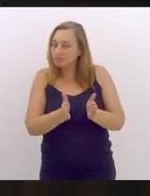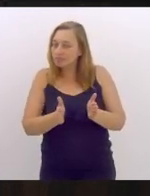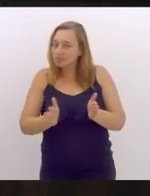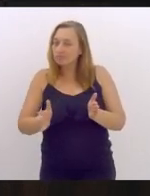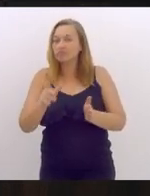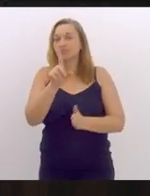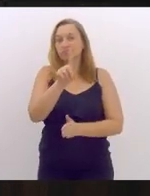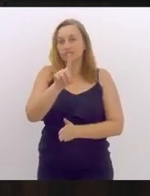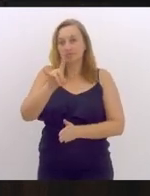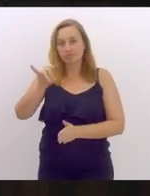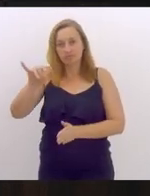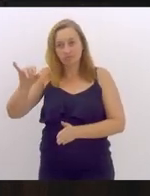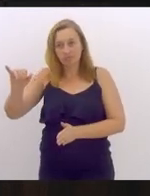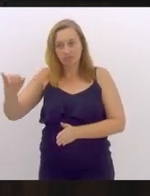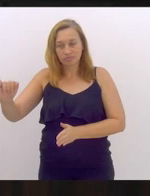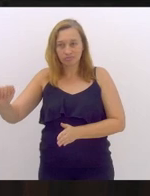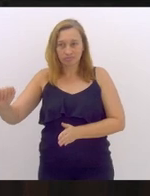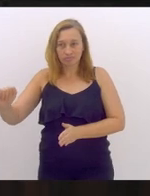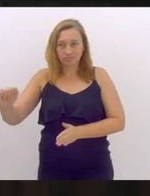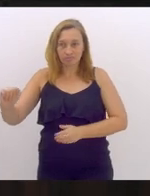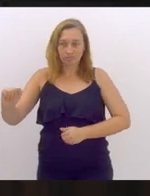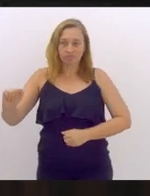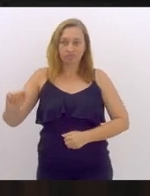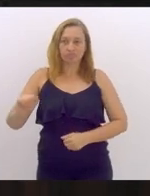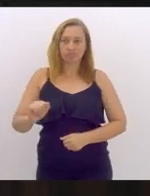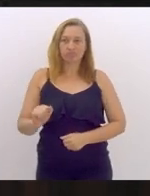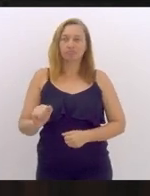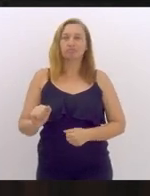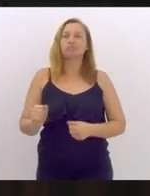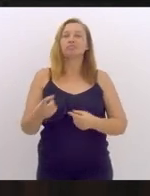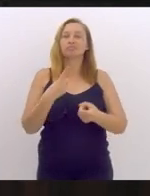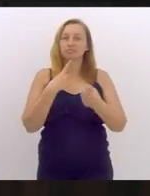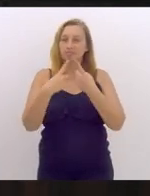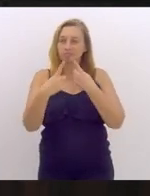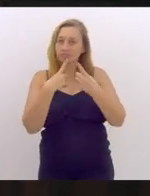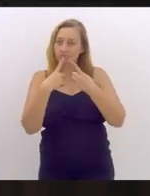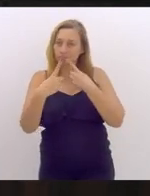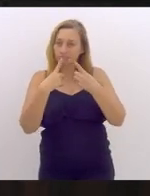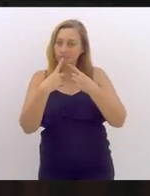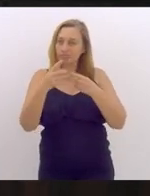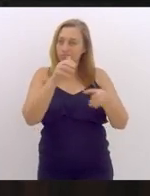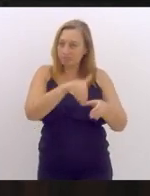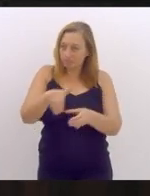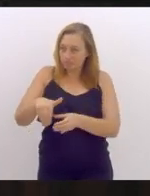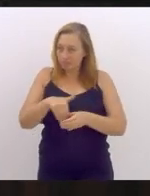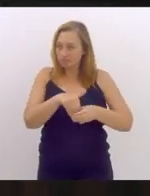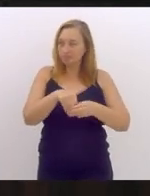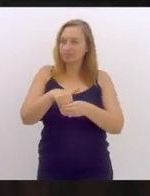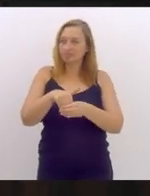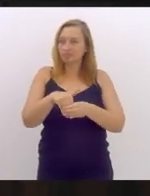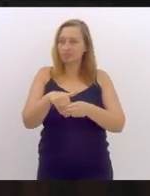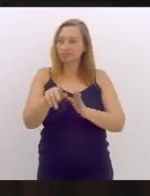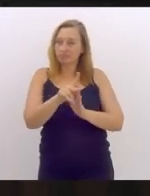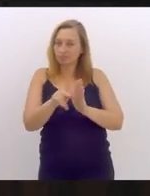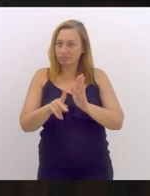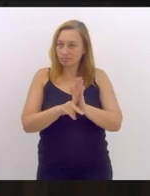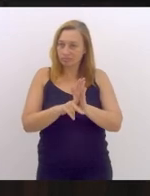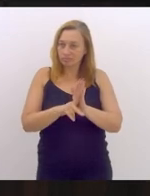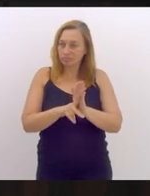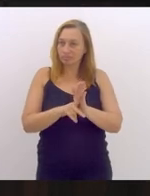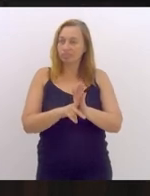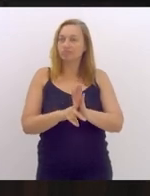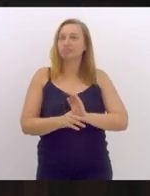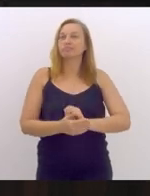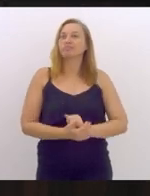a continuidade com discussão e votação de projeto que estão na